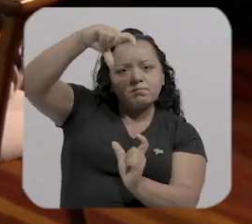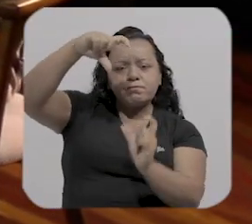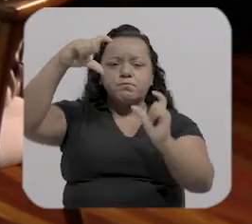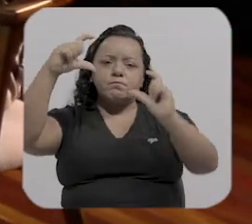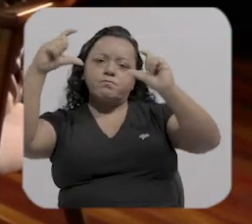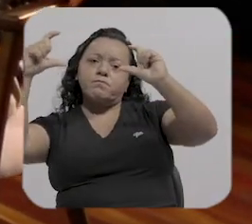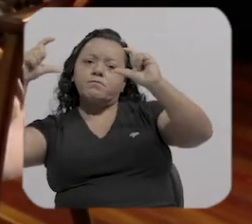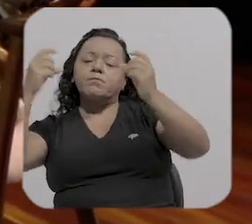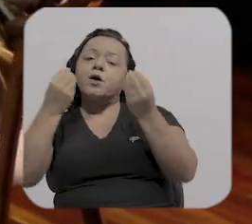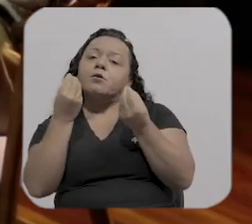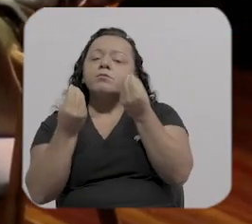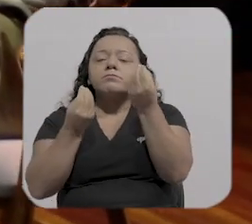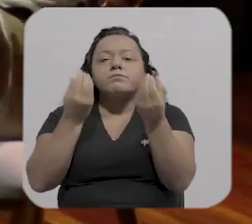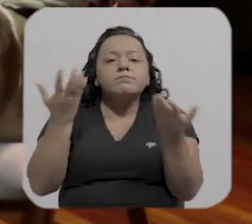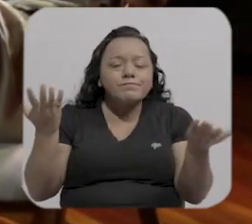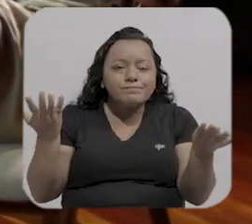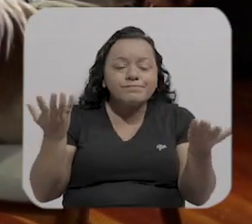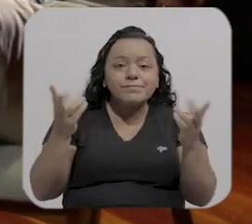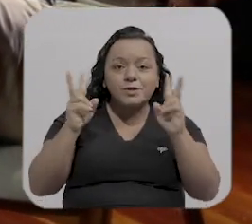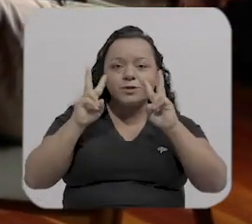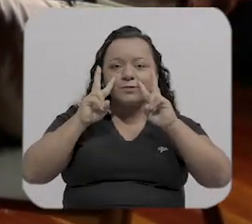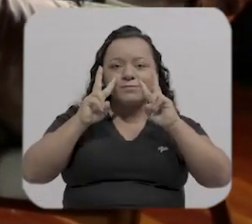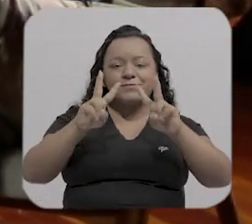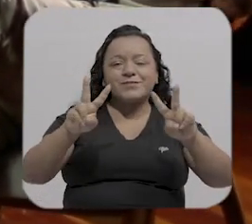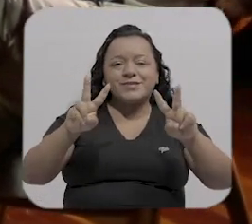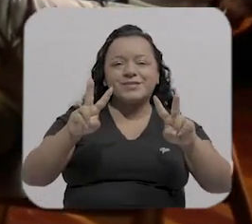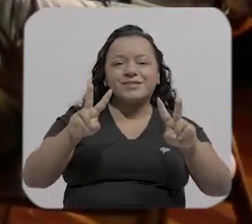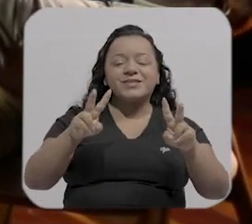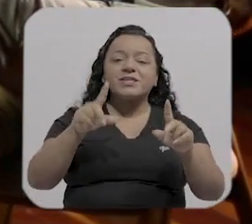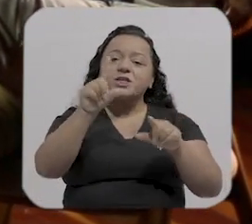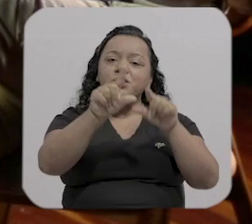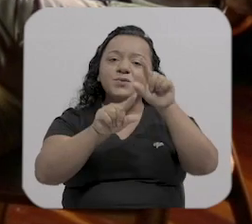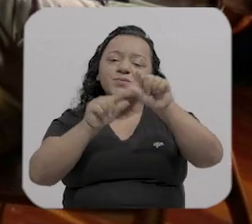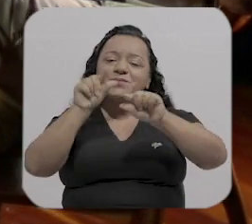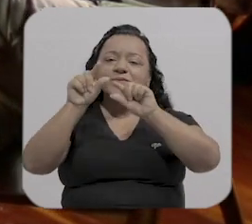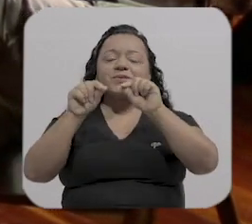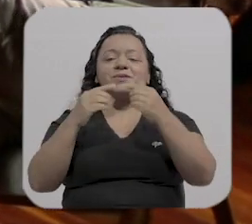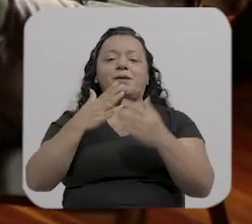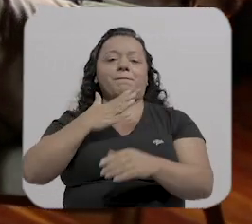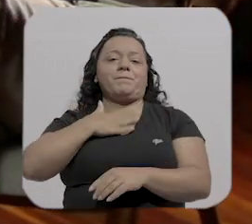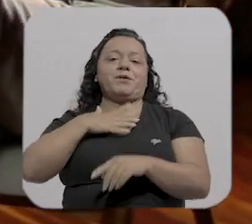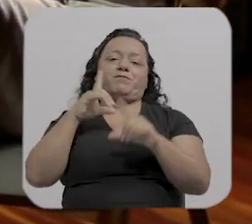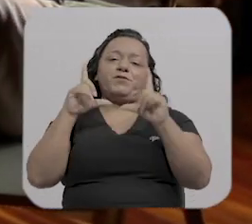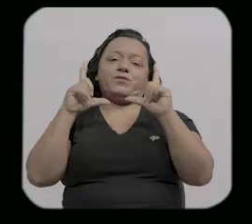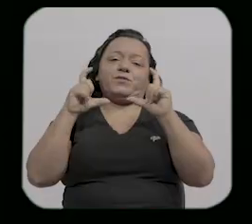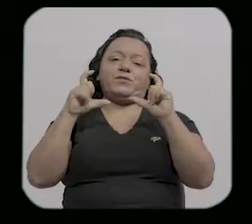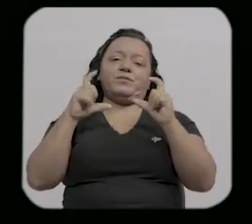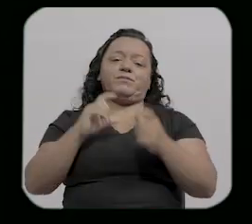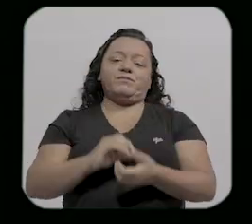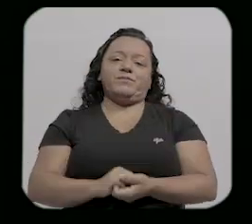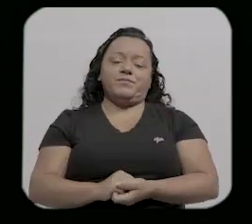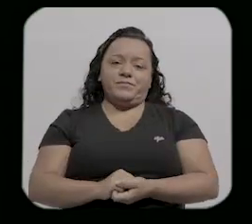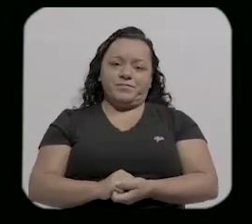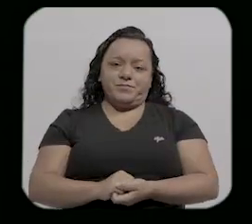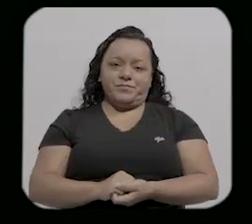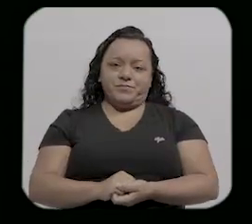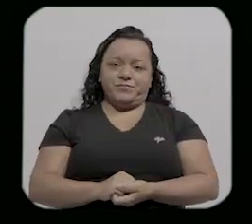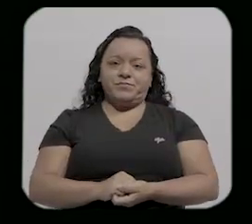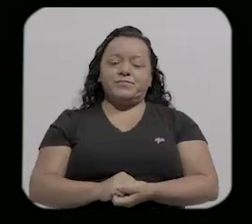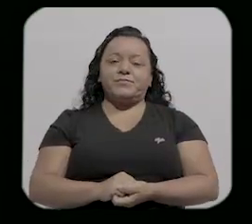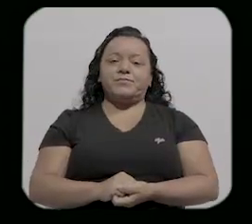É isso que eu vejo. Sou muito criterioso nas minhas fotografias. Né?